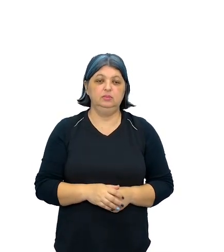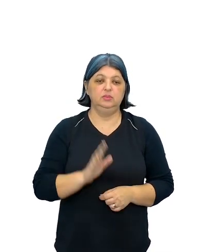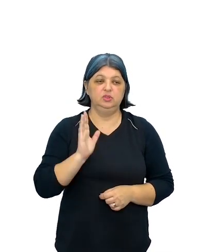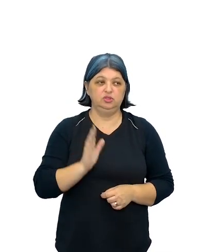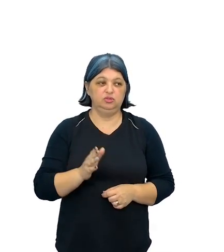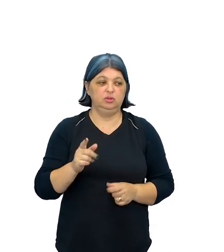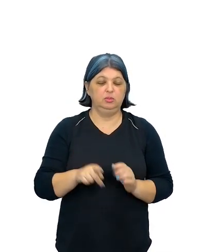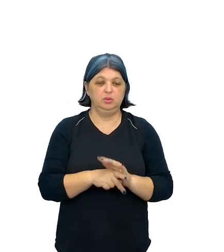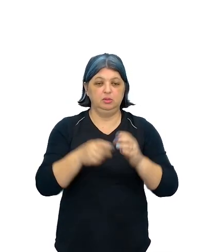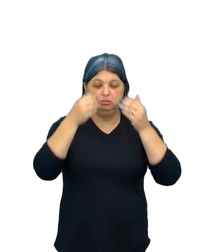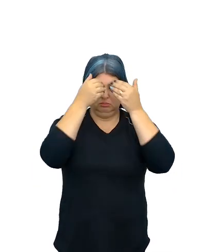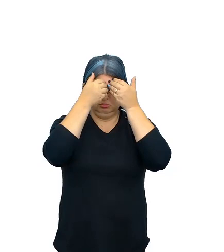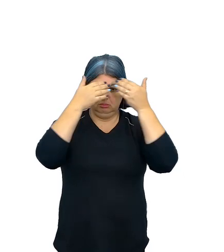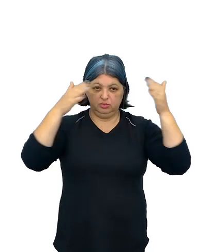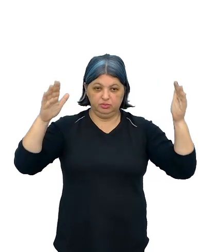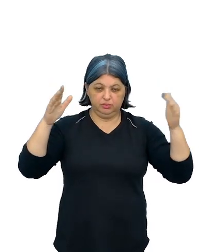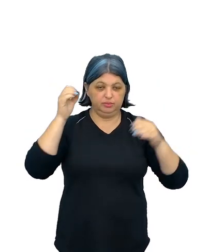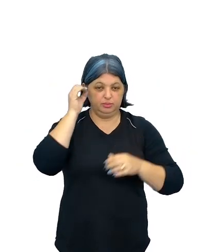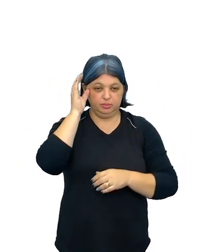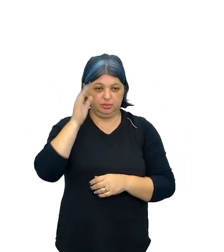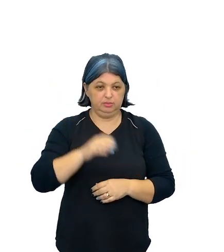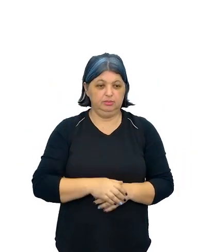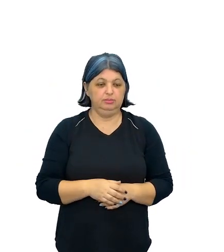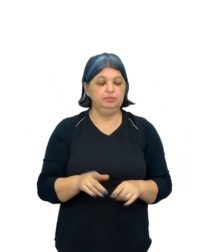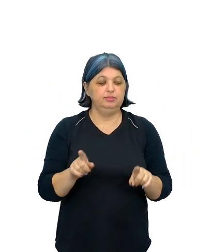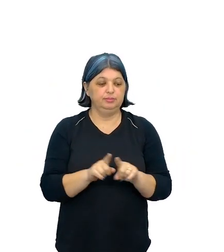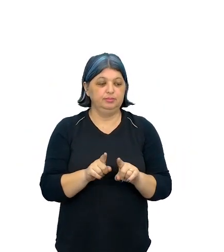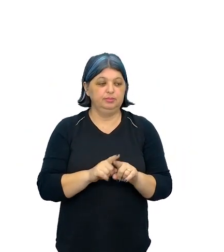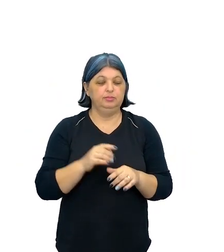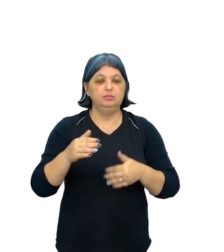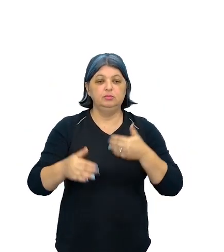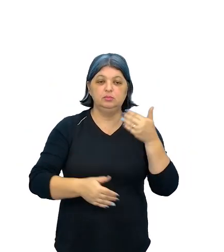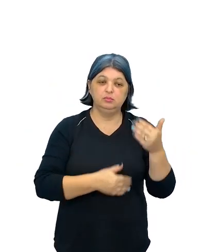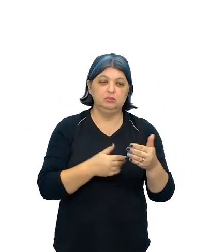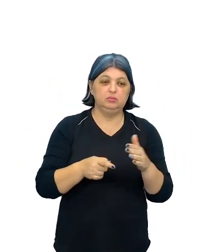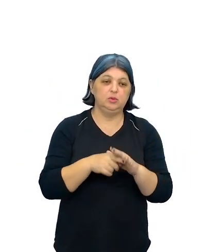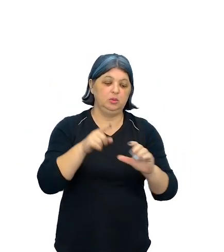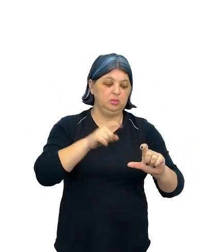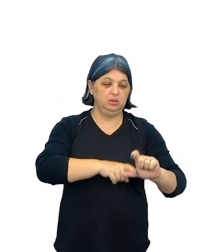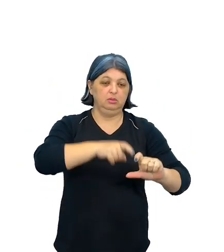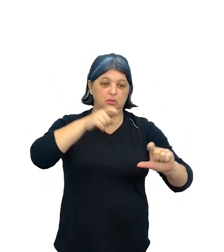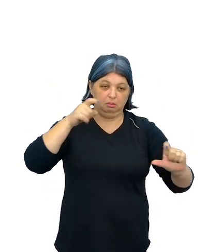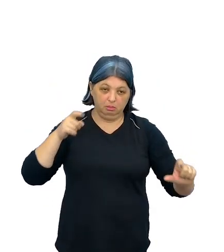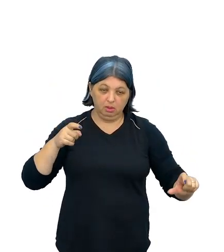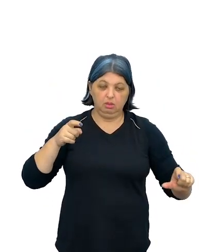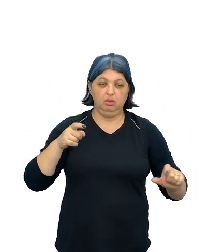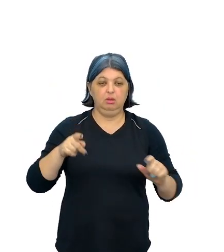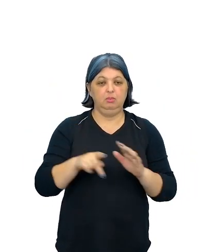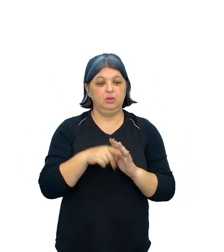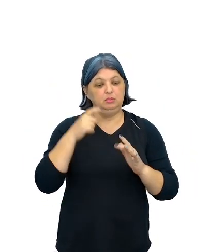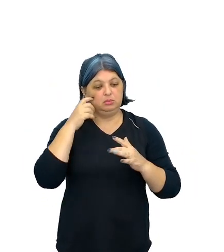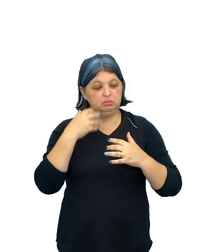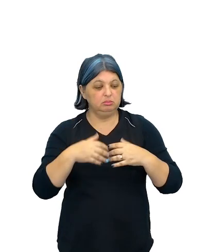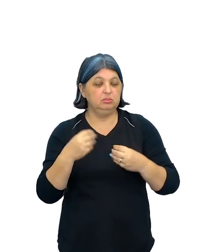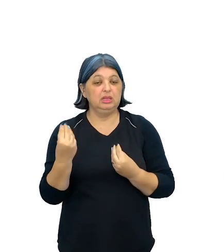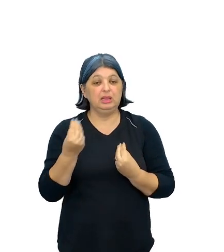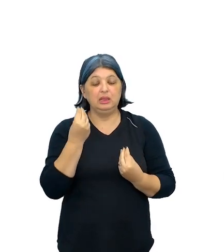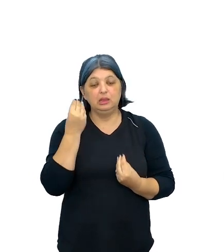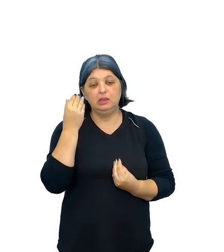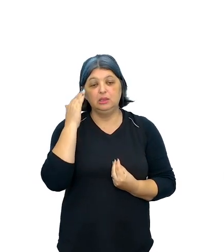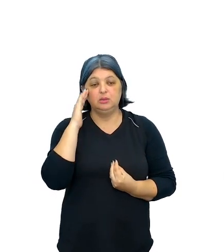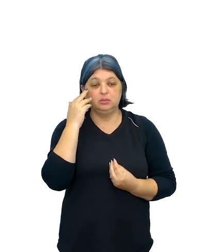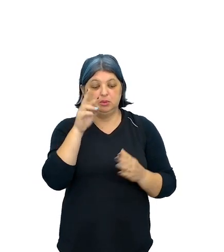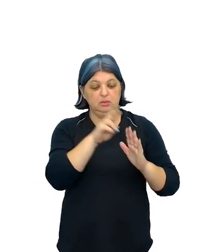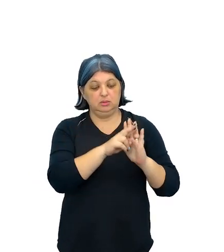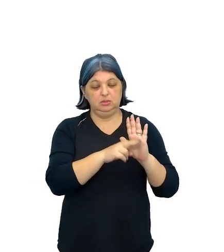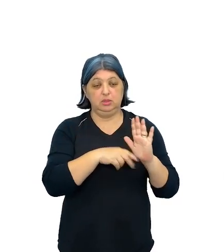amplia todo esse repertório. Desenvolve maior autonomia intelectual, compreende normas e se interessam pela